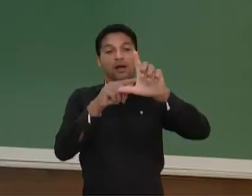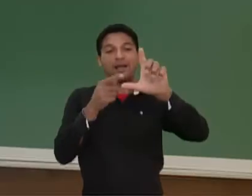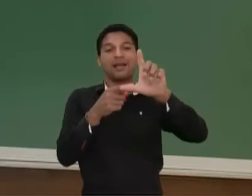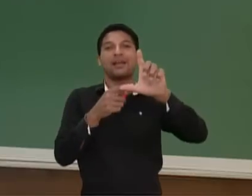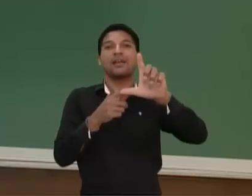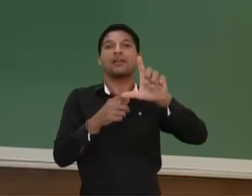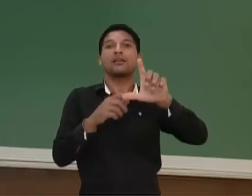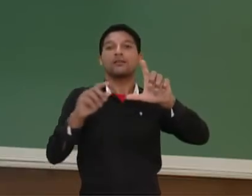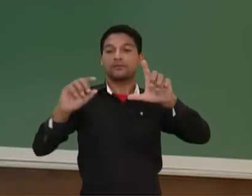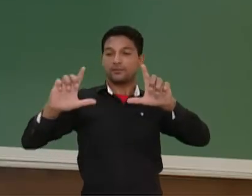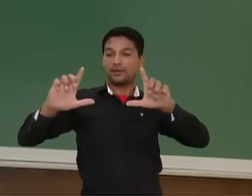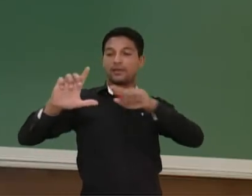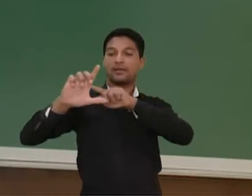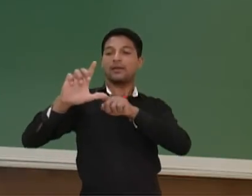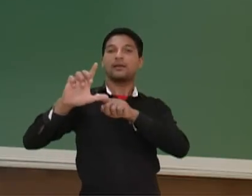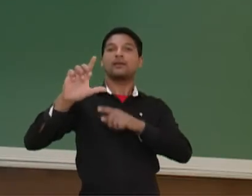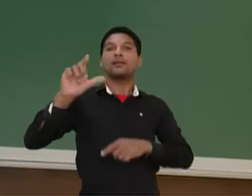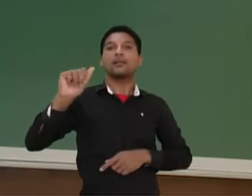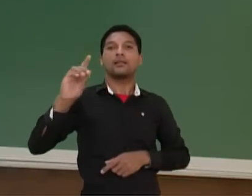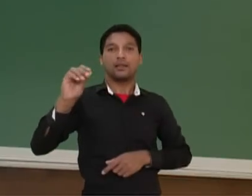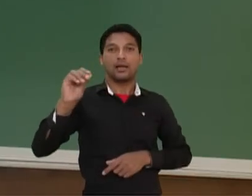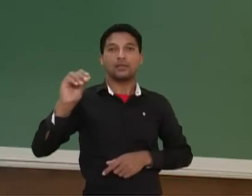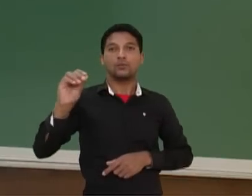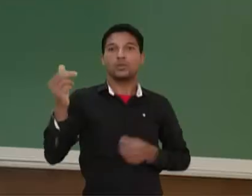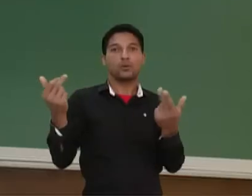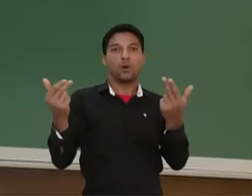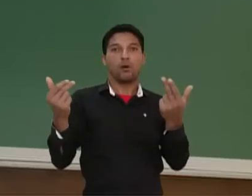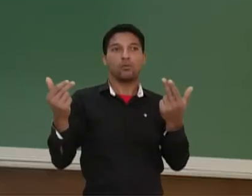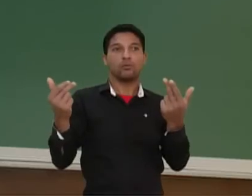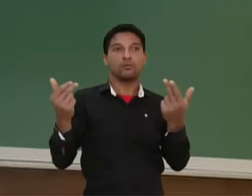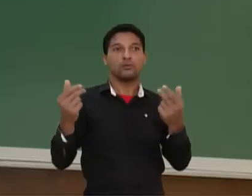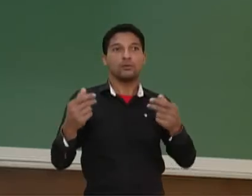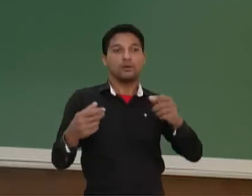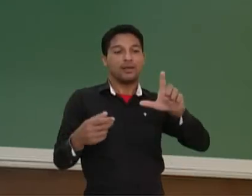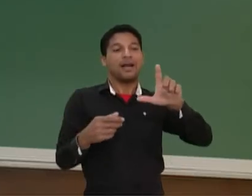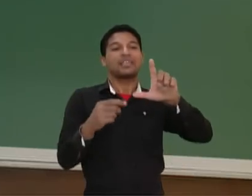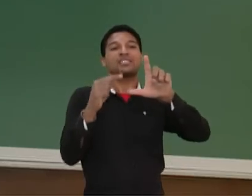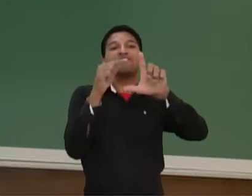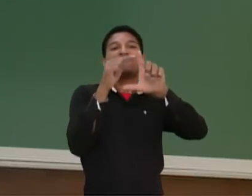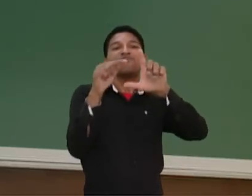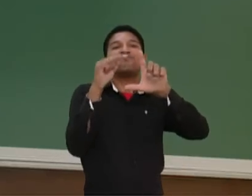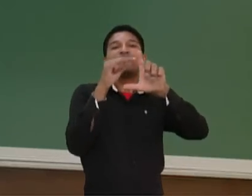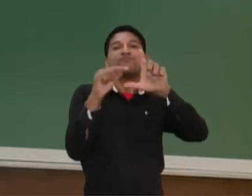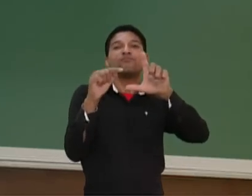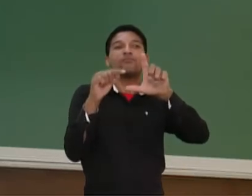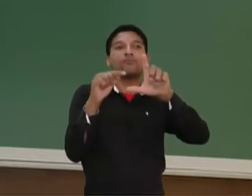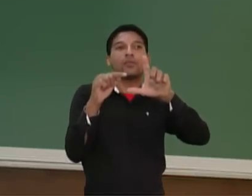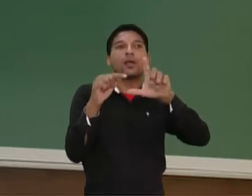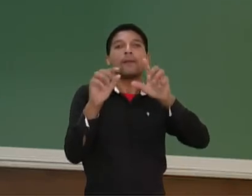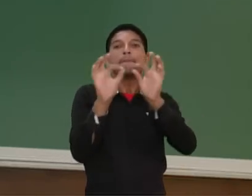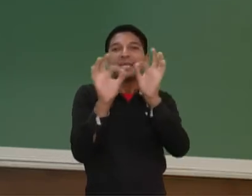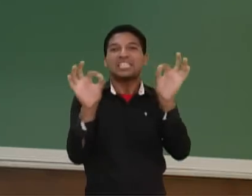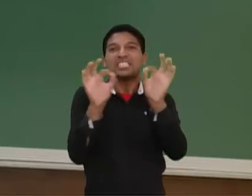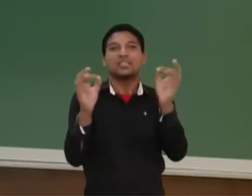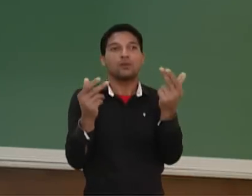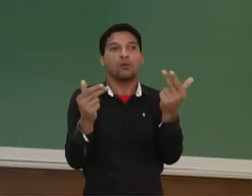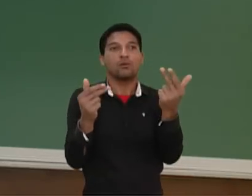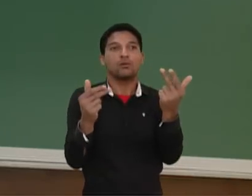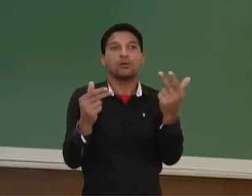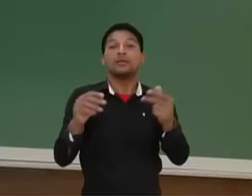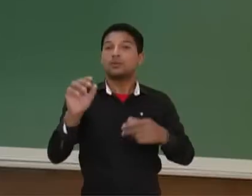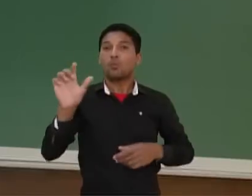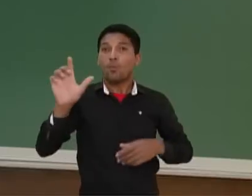eu posso imaginar o seguinte, que os lados não têm a mesma medida e nem os ângulos. Portanto, eu tenho um trapézio